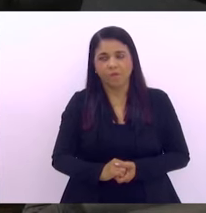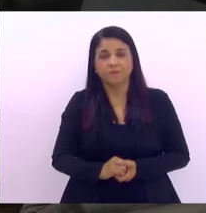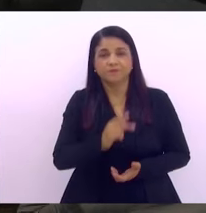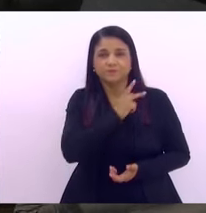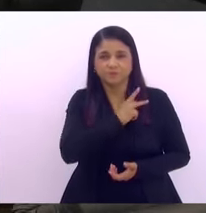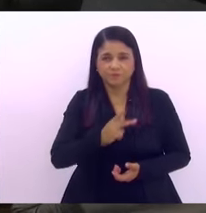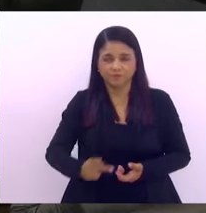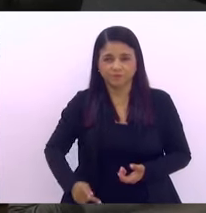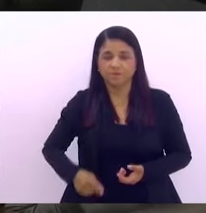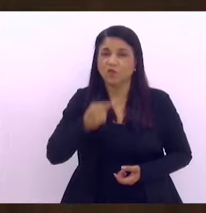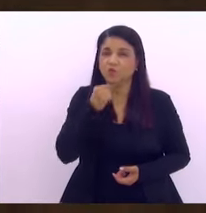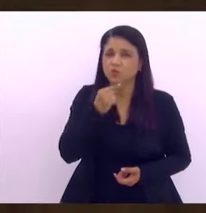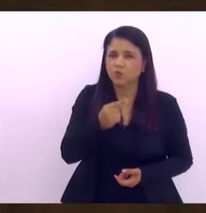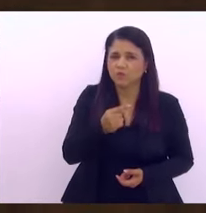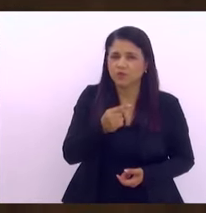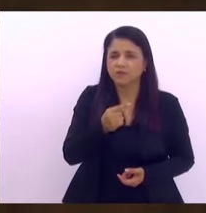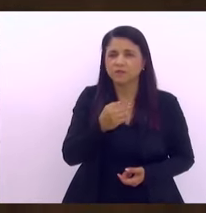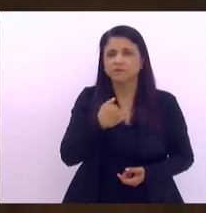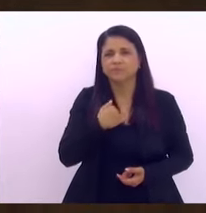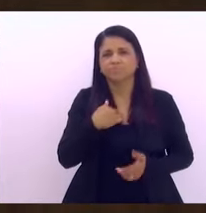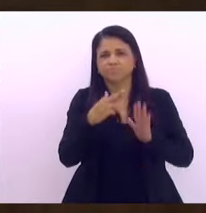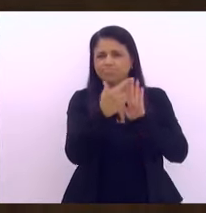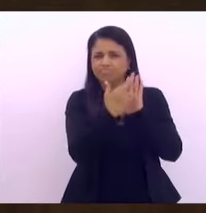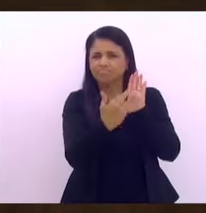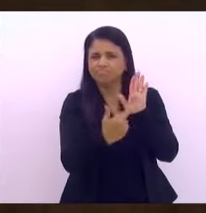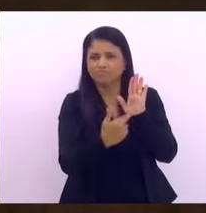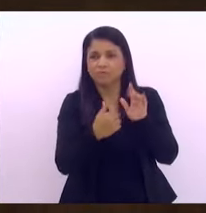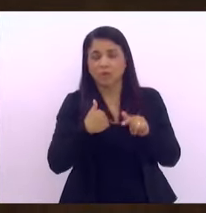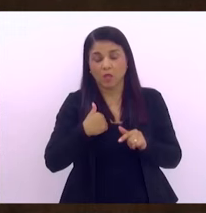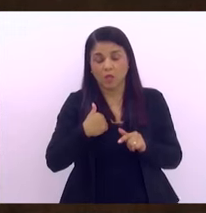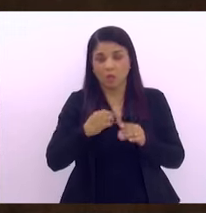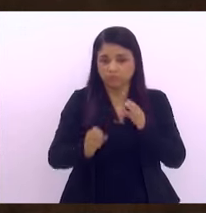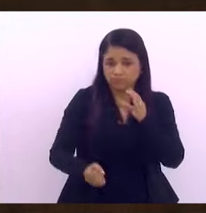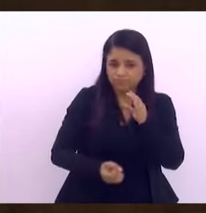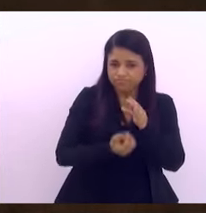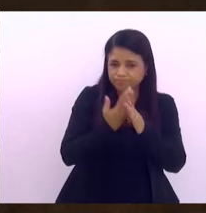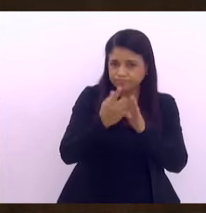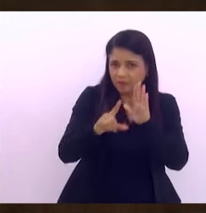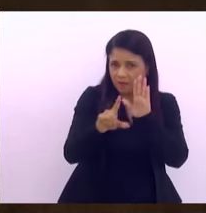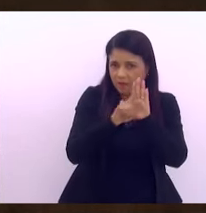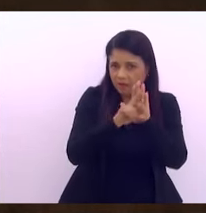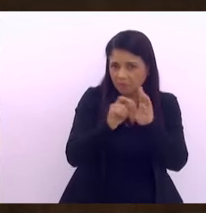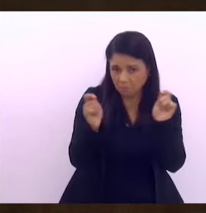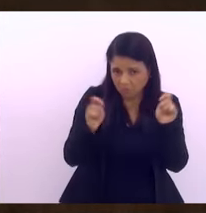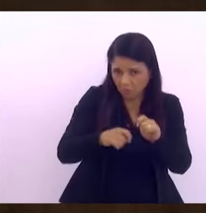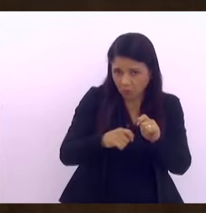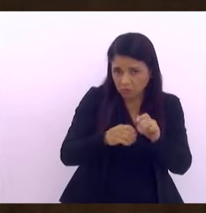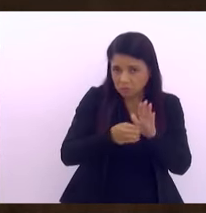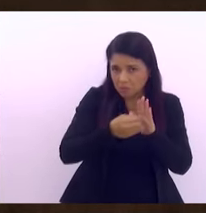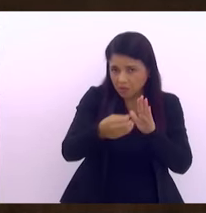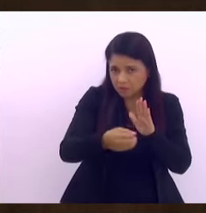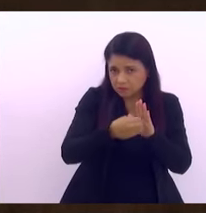Presidenta, uma dúvida regimentar. Eu, como coautora da lei, eu posso dar o parecer?